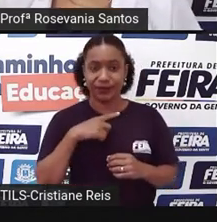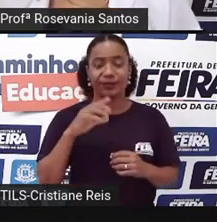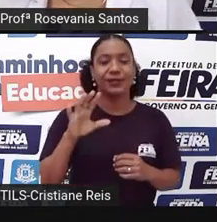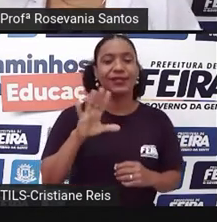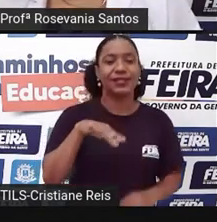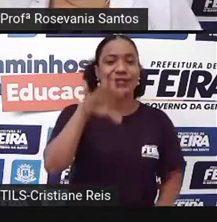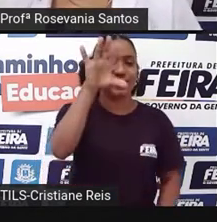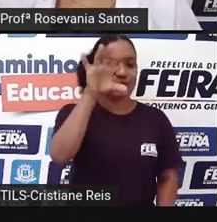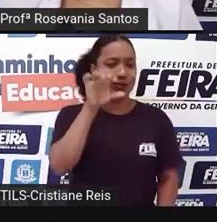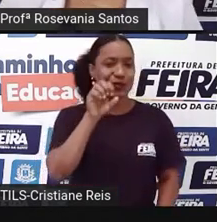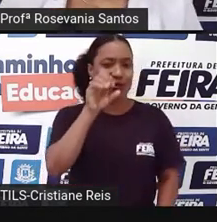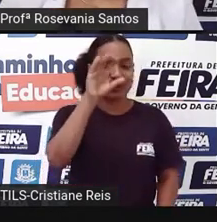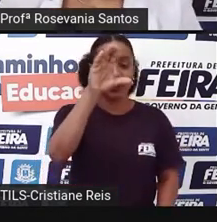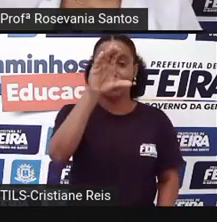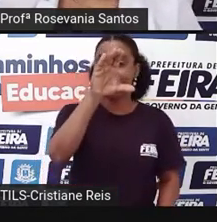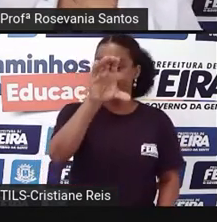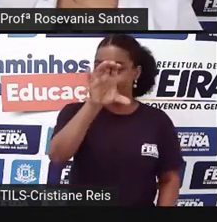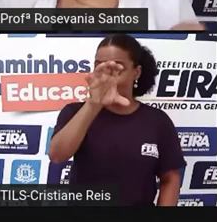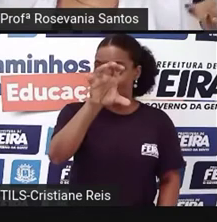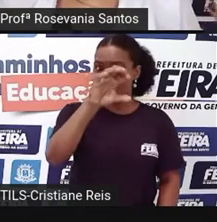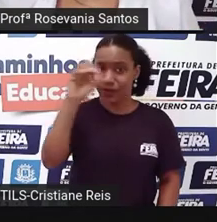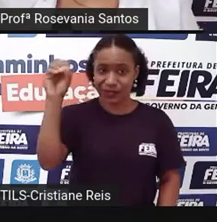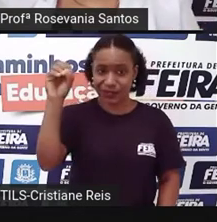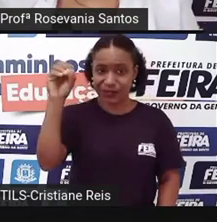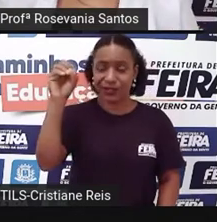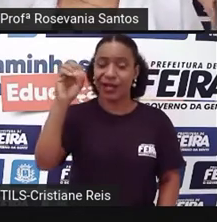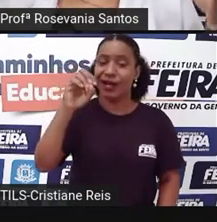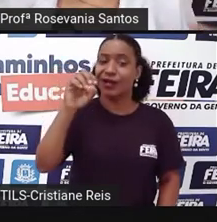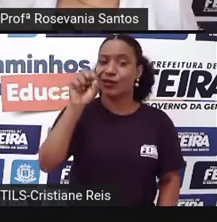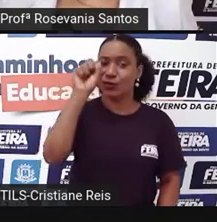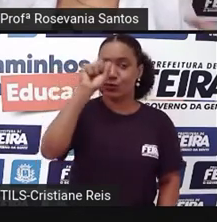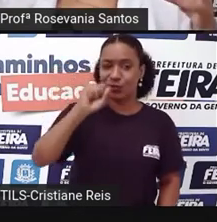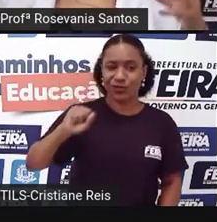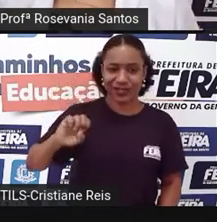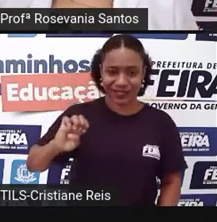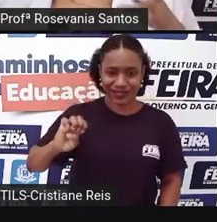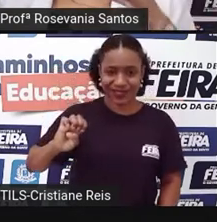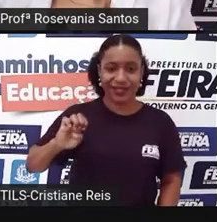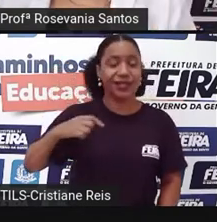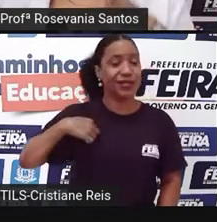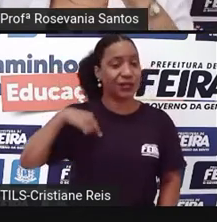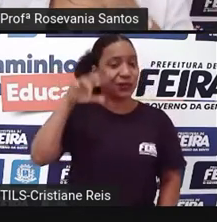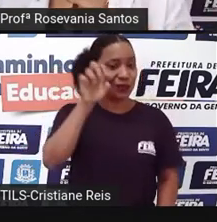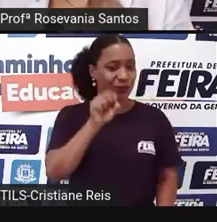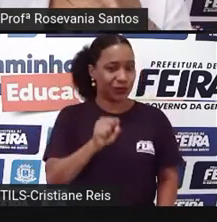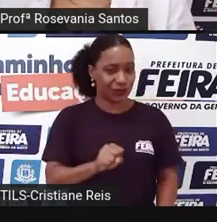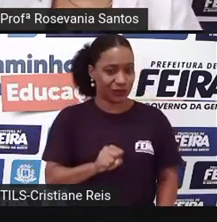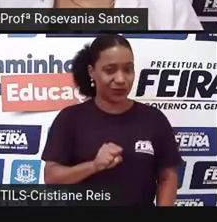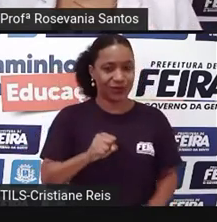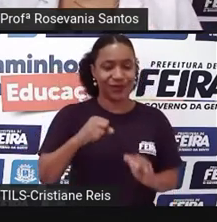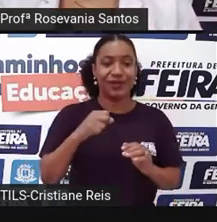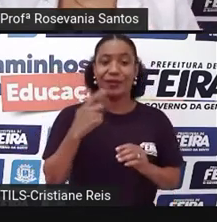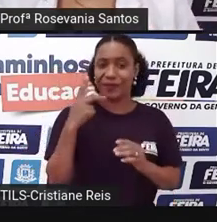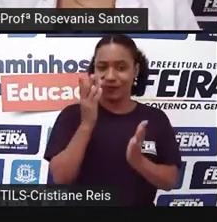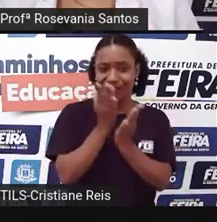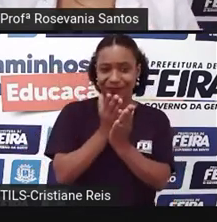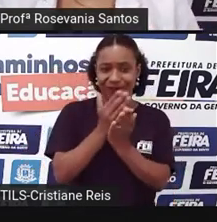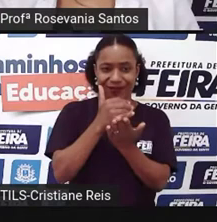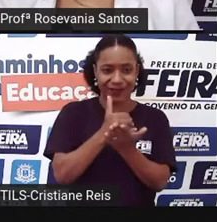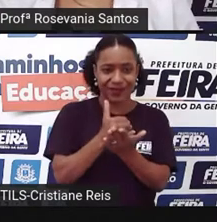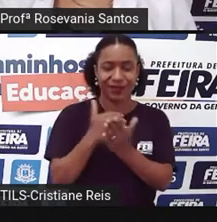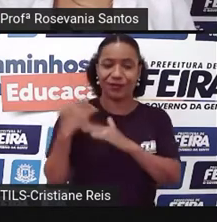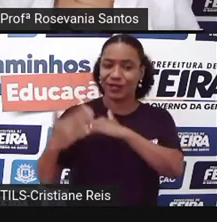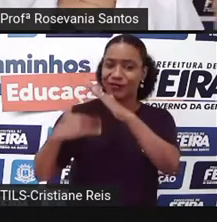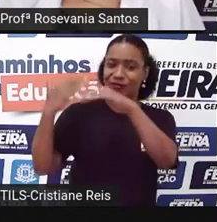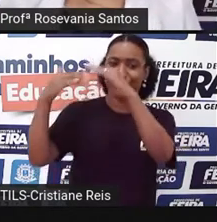Centro-Oeste, a região Sudeste e a região Sul. Ou seja, a parte do desenvolvimento econômico do nosso país. Por isso que diz